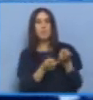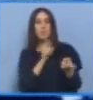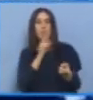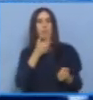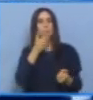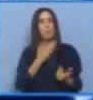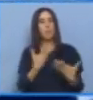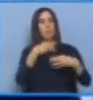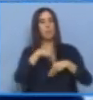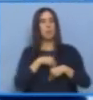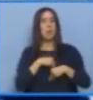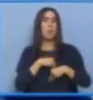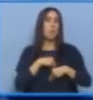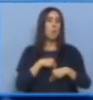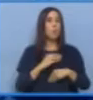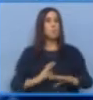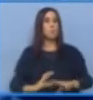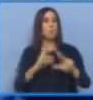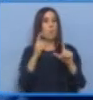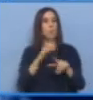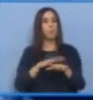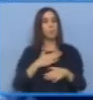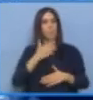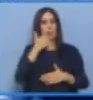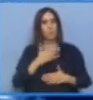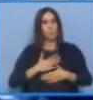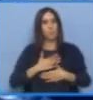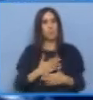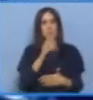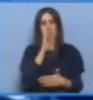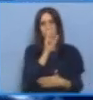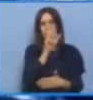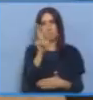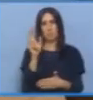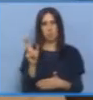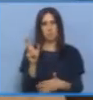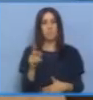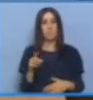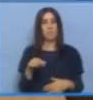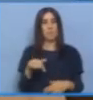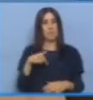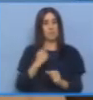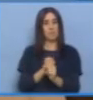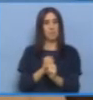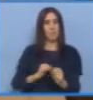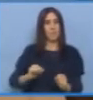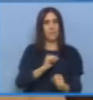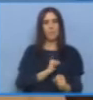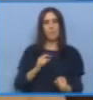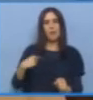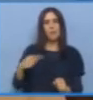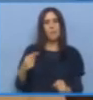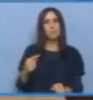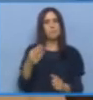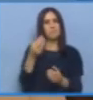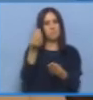competências que são adquiridas ou melhoradas pelos voluntários quando estão em missão. Também no nosso trabalho do dia-a-dia, com a nossa